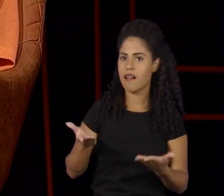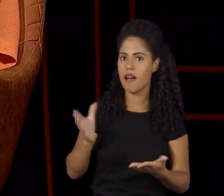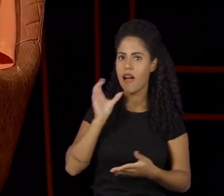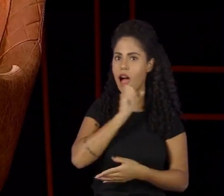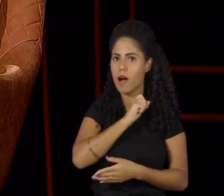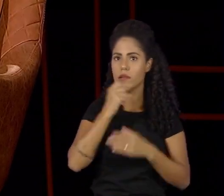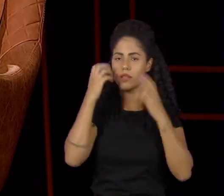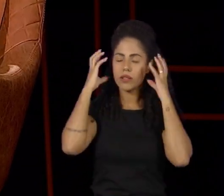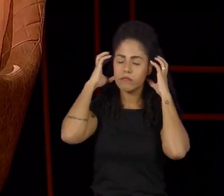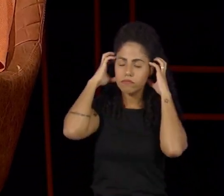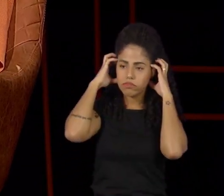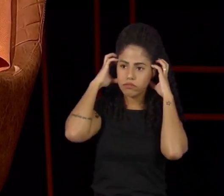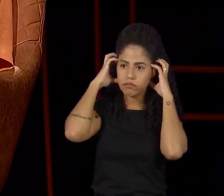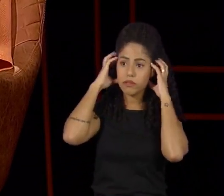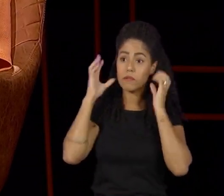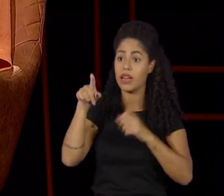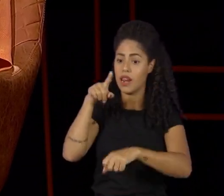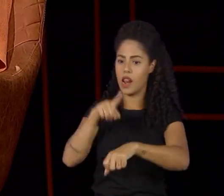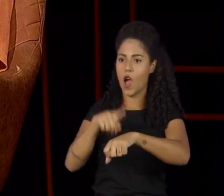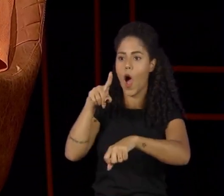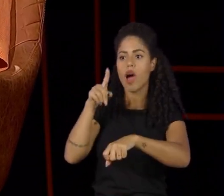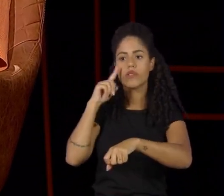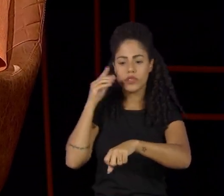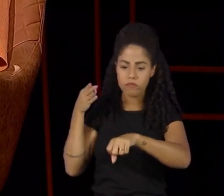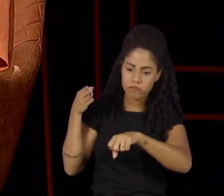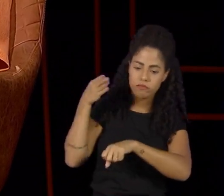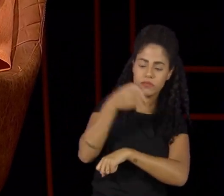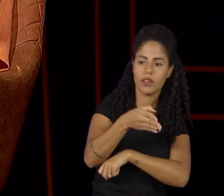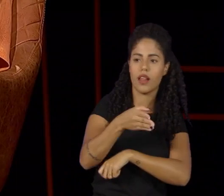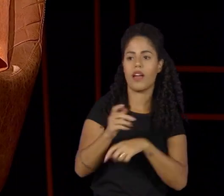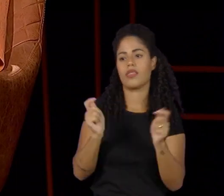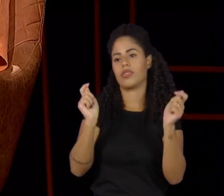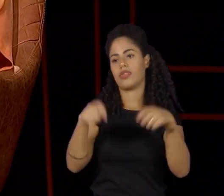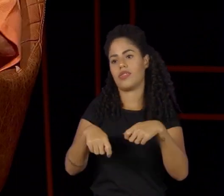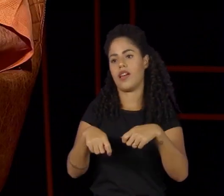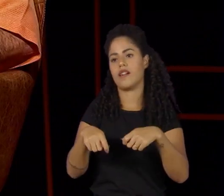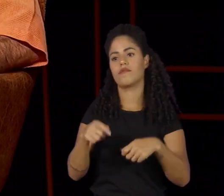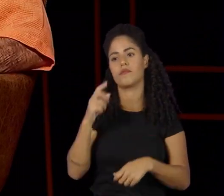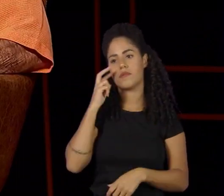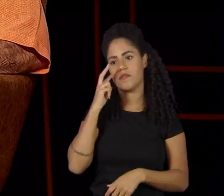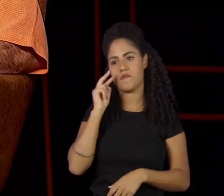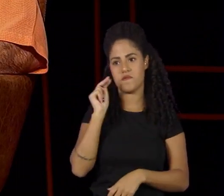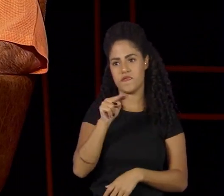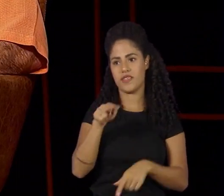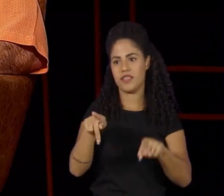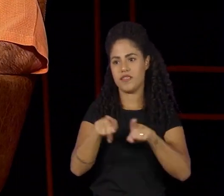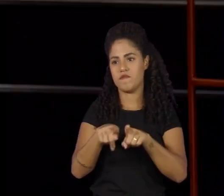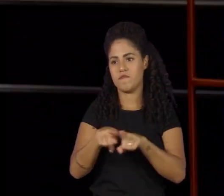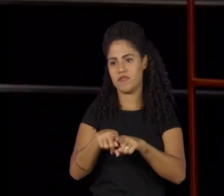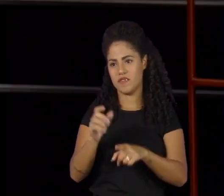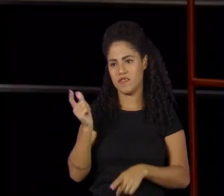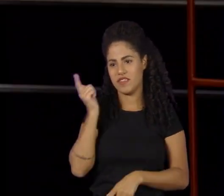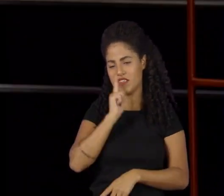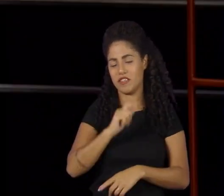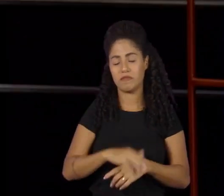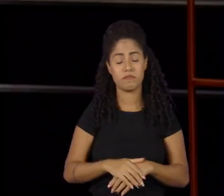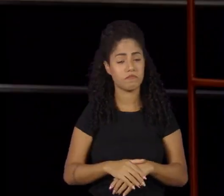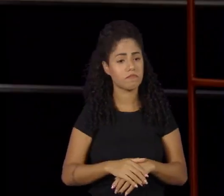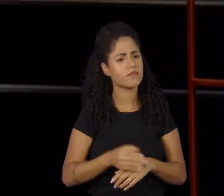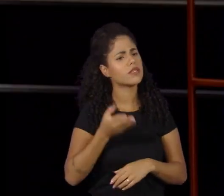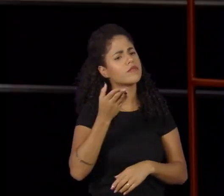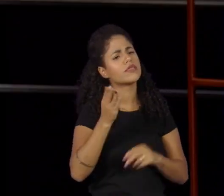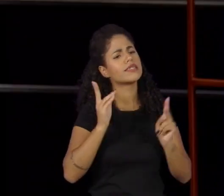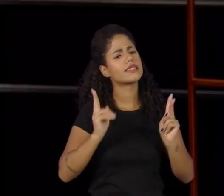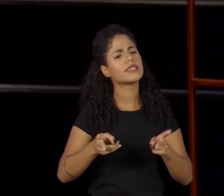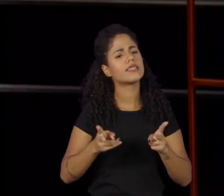em casa, no rádiozinho, mas se você quisesse ver, você podia ver, né? Você iria até lá. E você costuma dizer